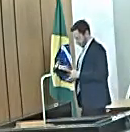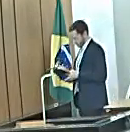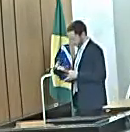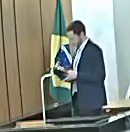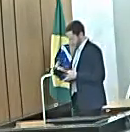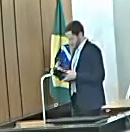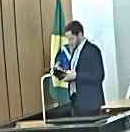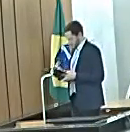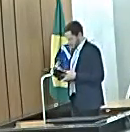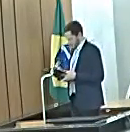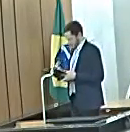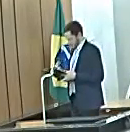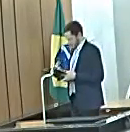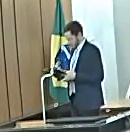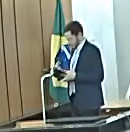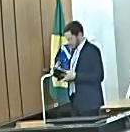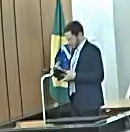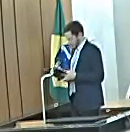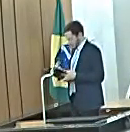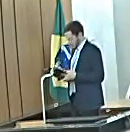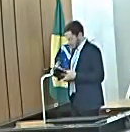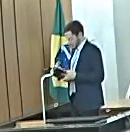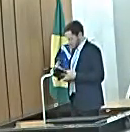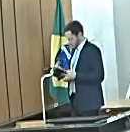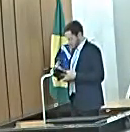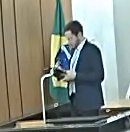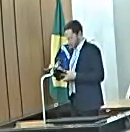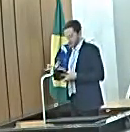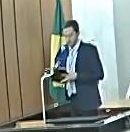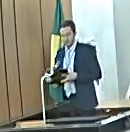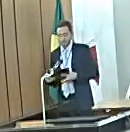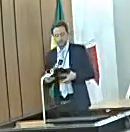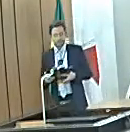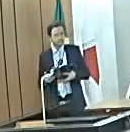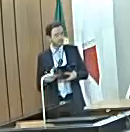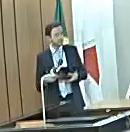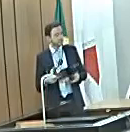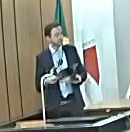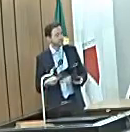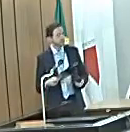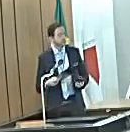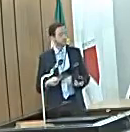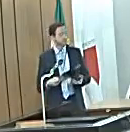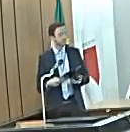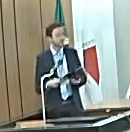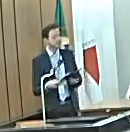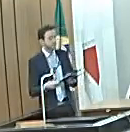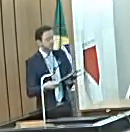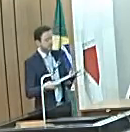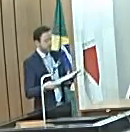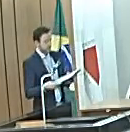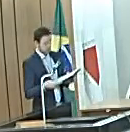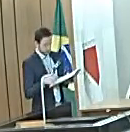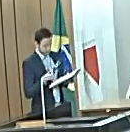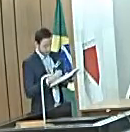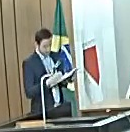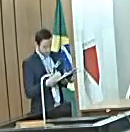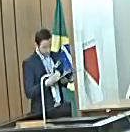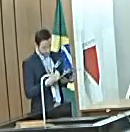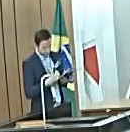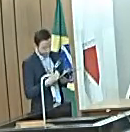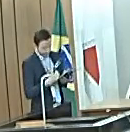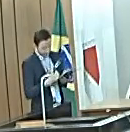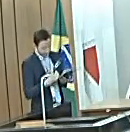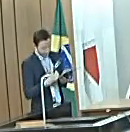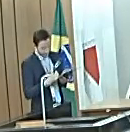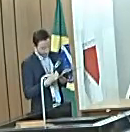outro agente do estado que faz esse trabalho que ela foi a primeira conquista quando foi retirada a polícia civil da